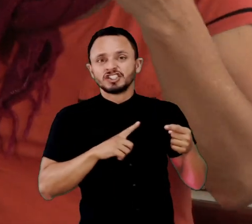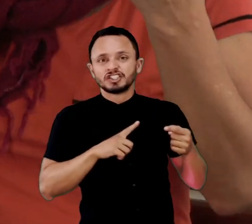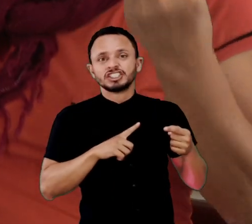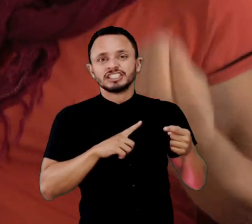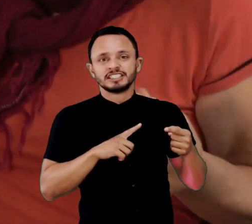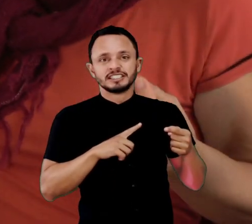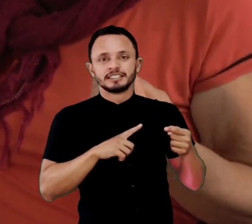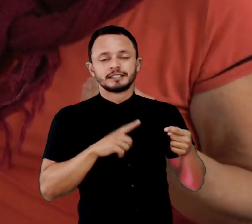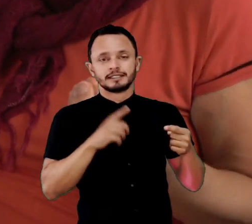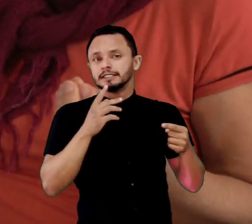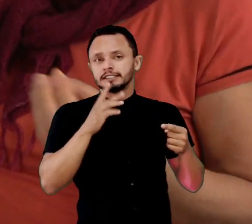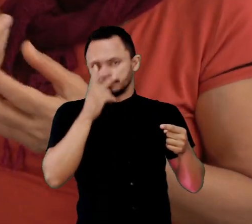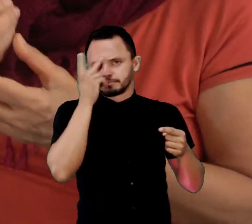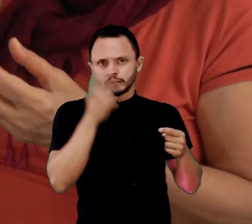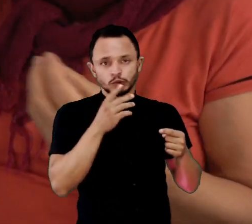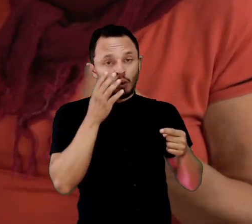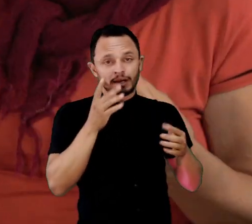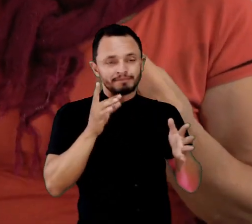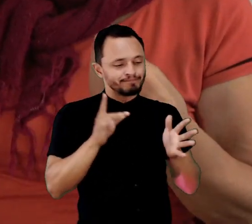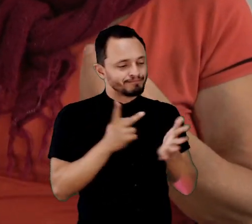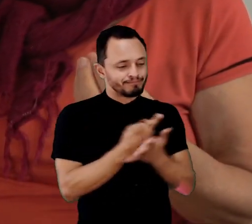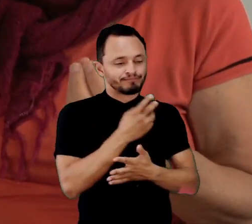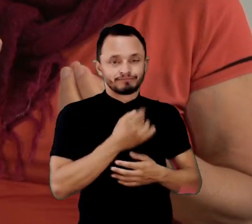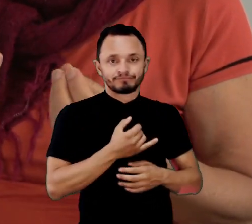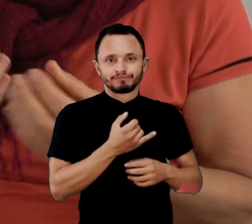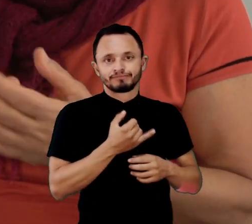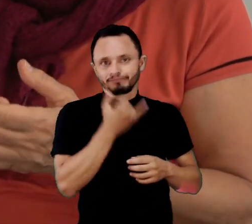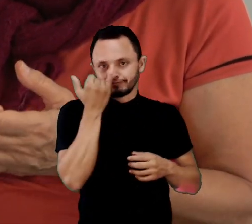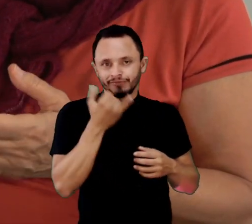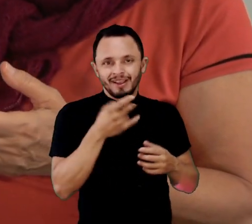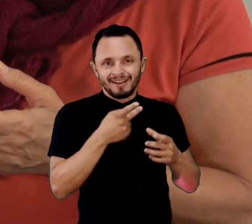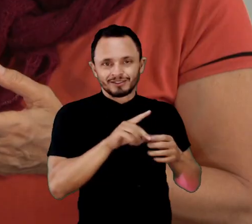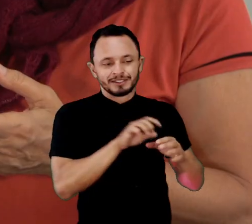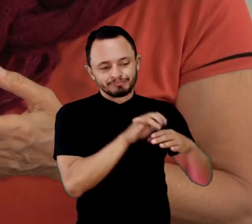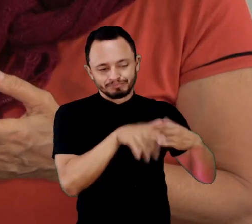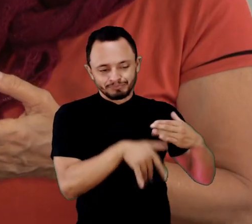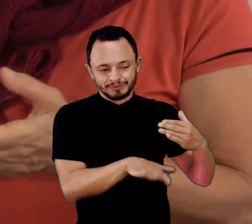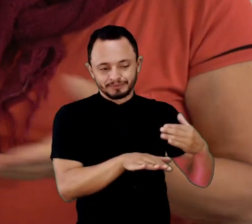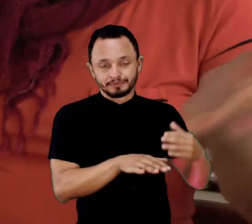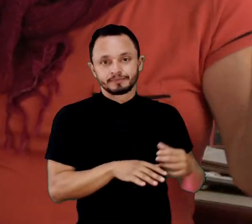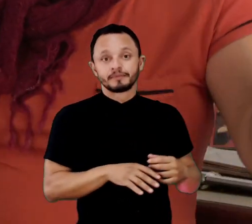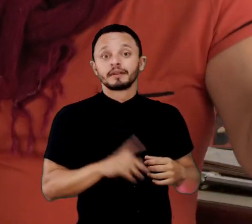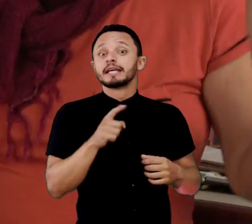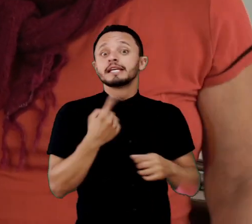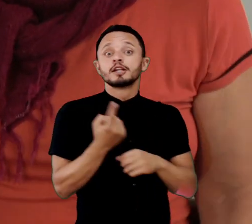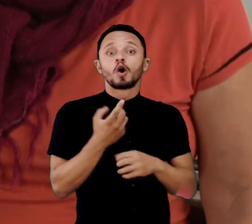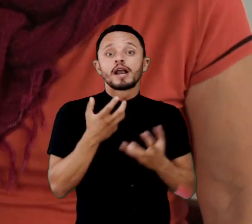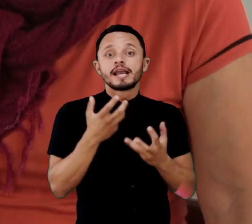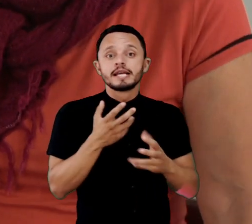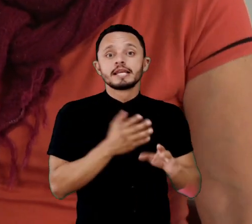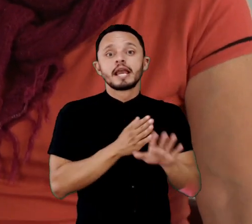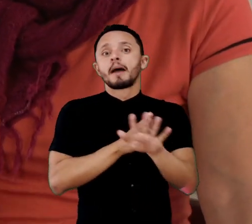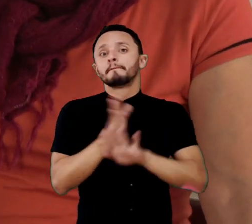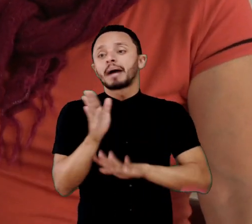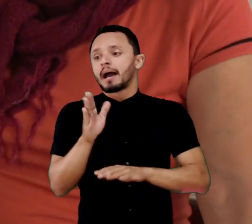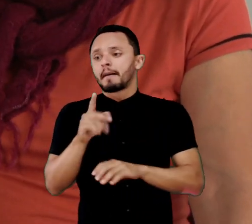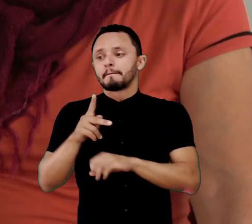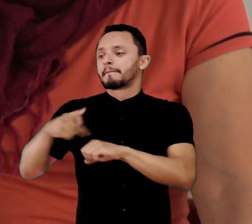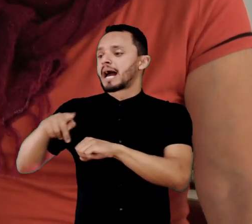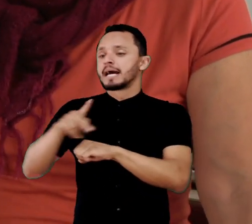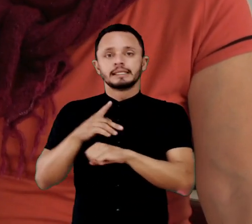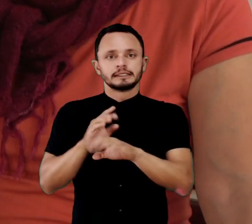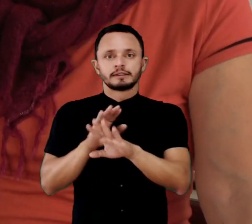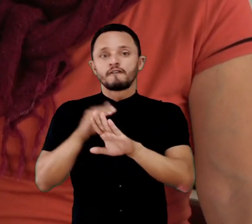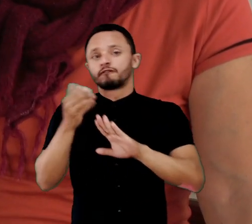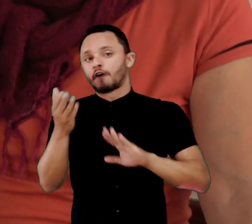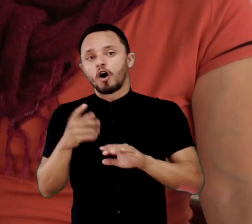estava para começar, né, uma circulação nacional. E veio a pandemia. E veio. A gente acabou